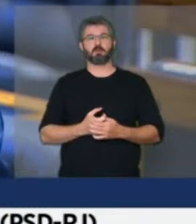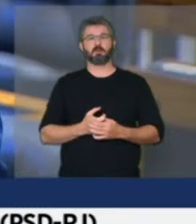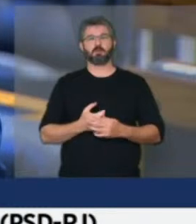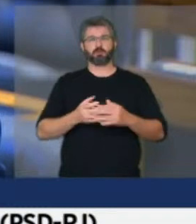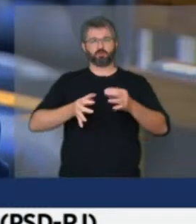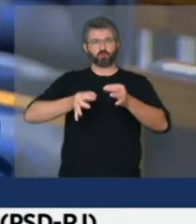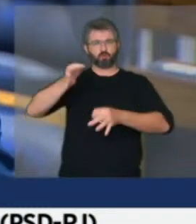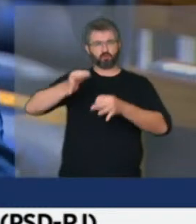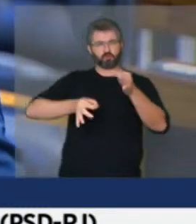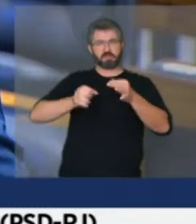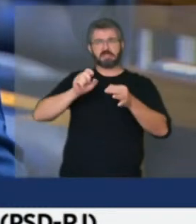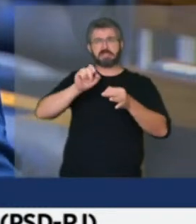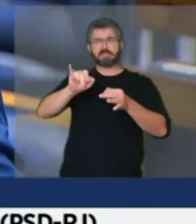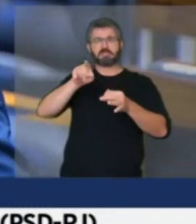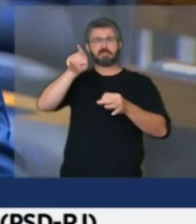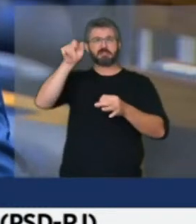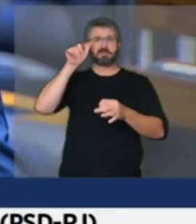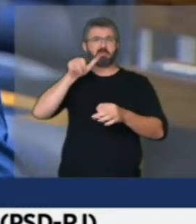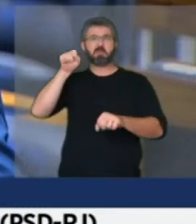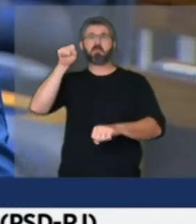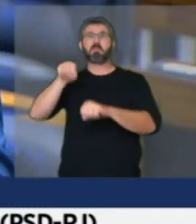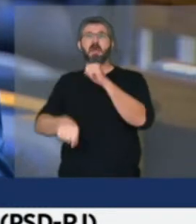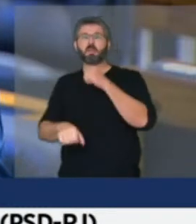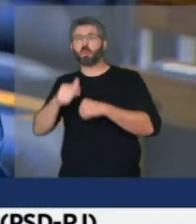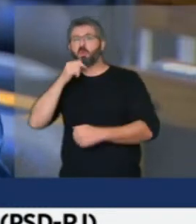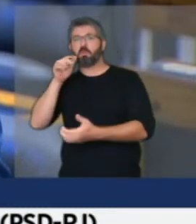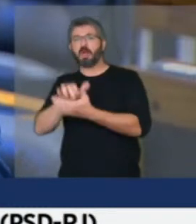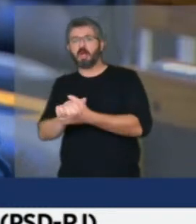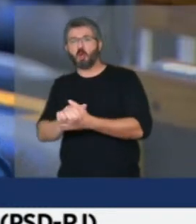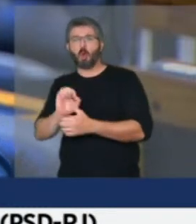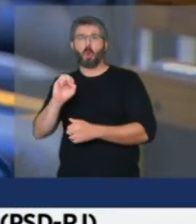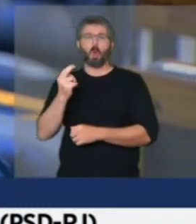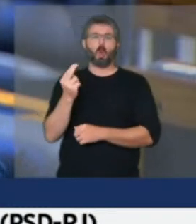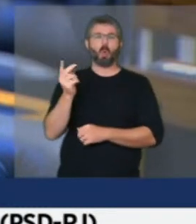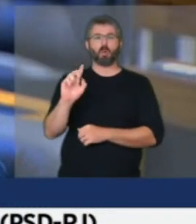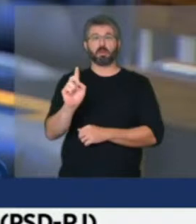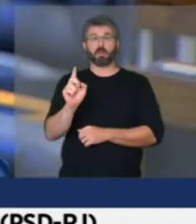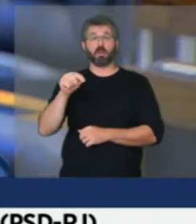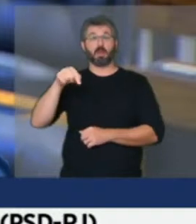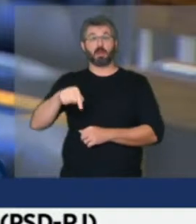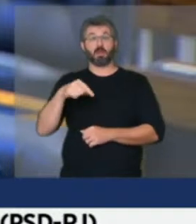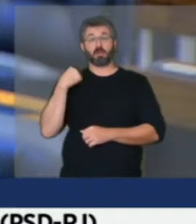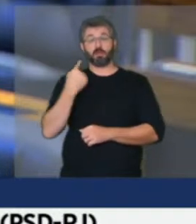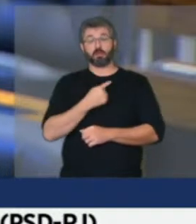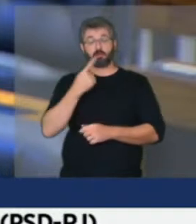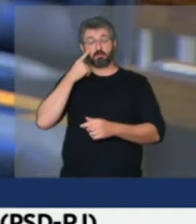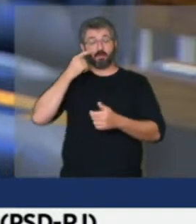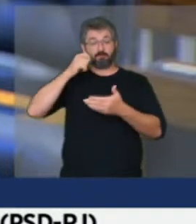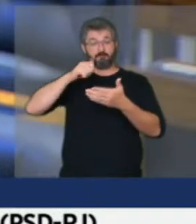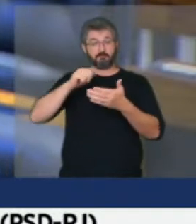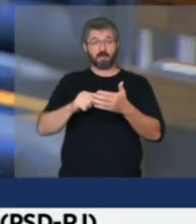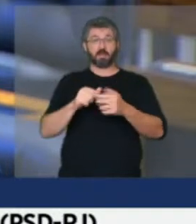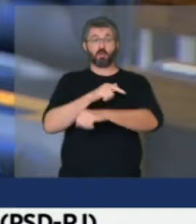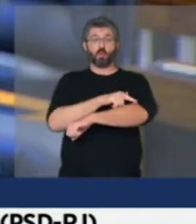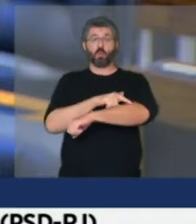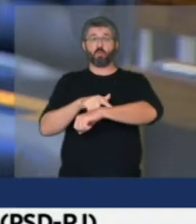julgando se a deputada matou ou não matou o esposo. Nós estamos aqui apreciando a quebra de